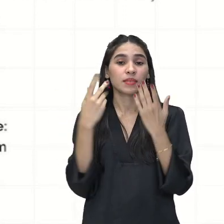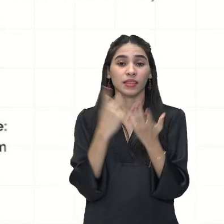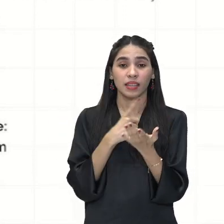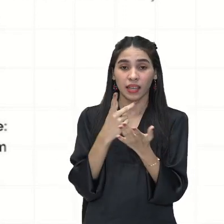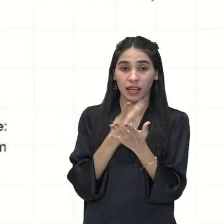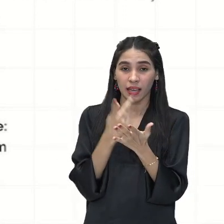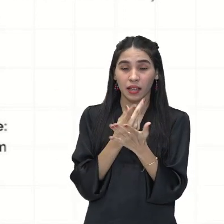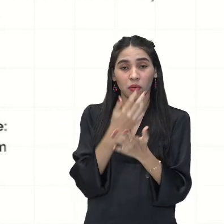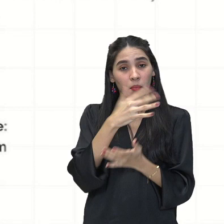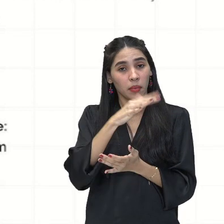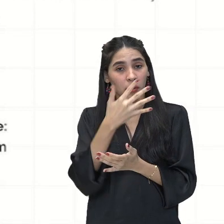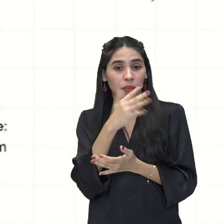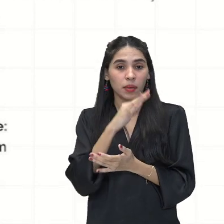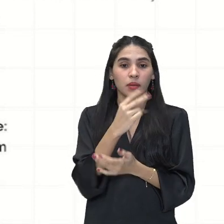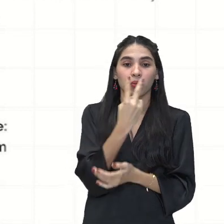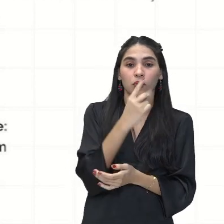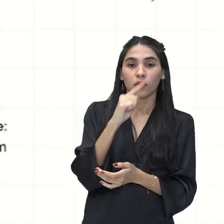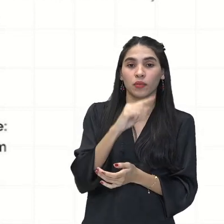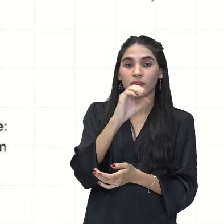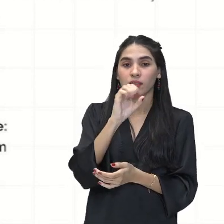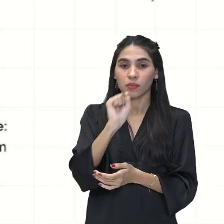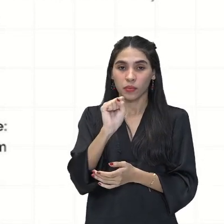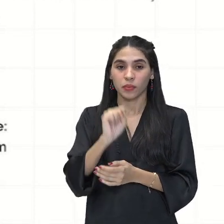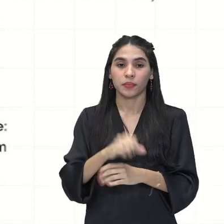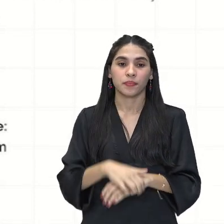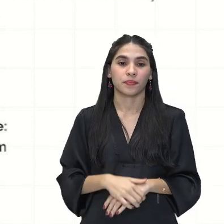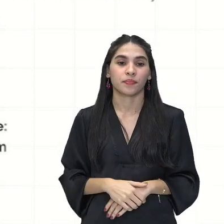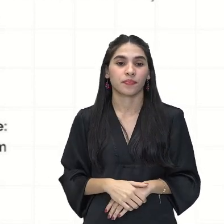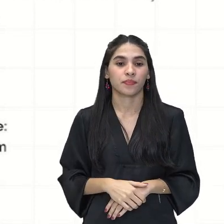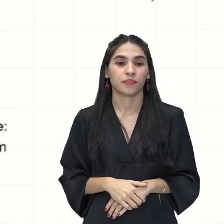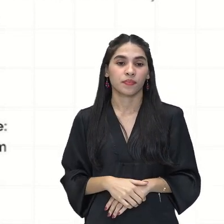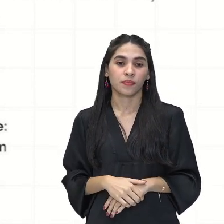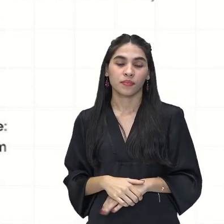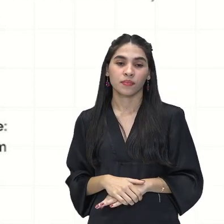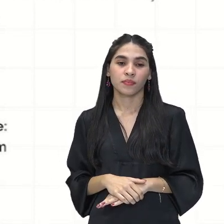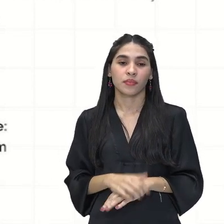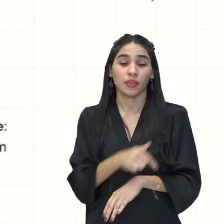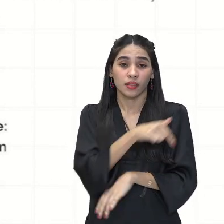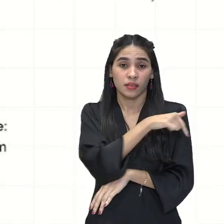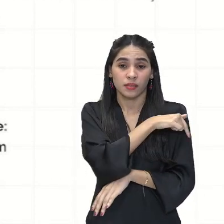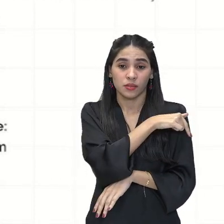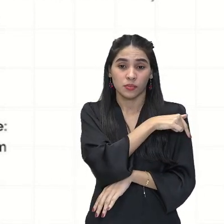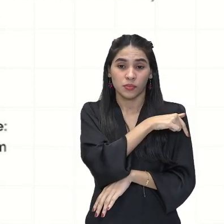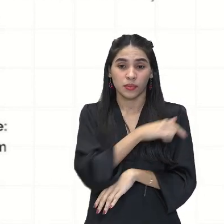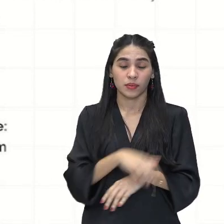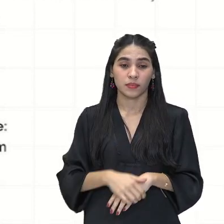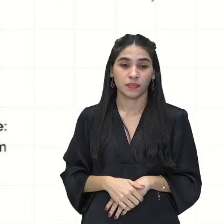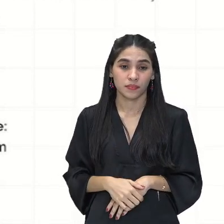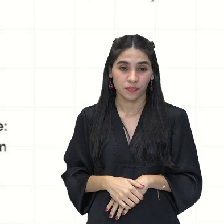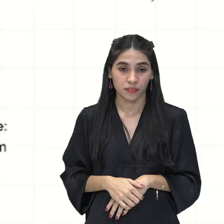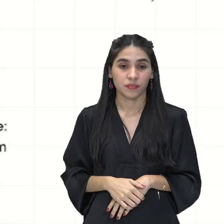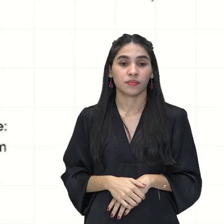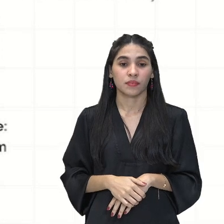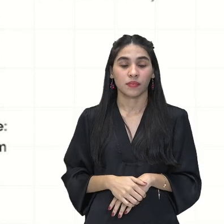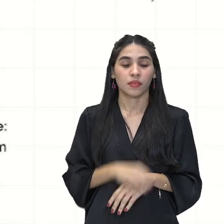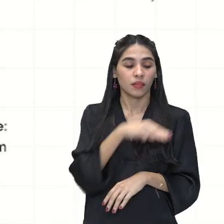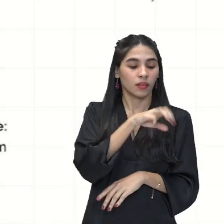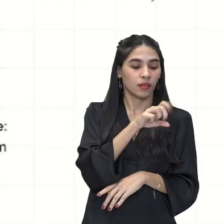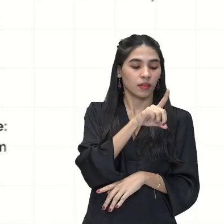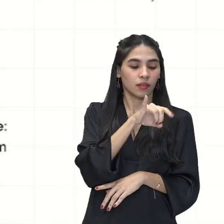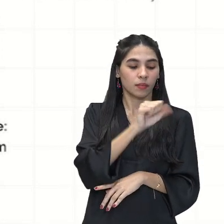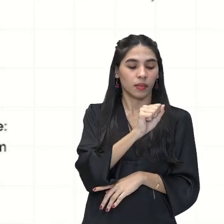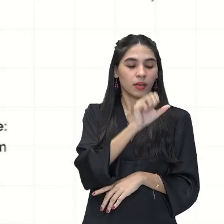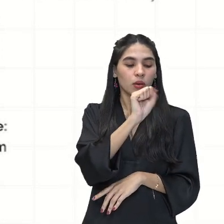de mais ou menos 2,08. Quando nós vamos para o 7º aninho, a média lá